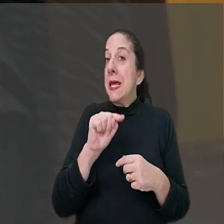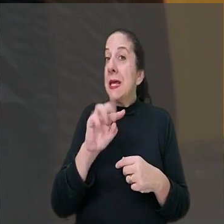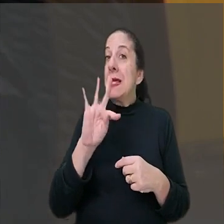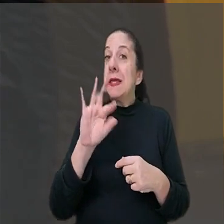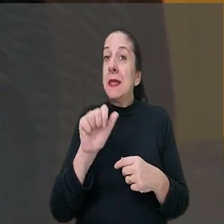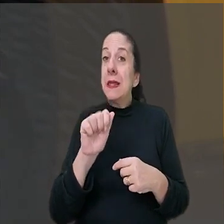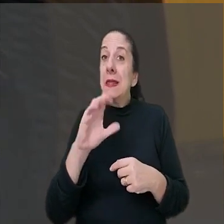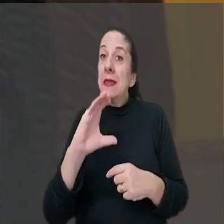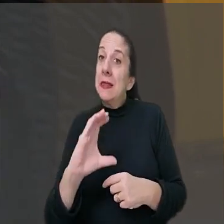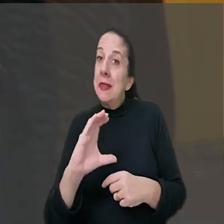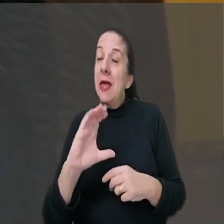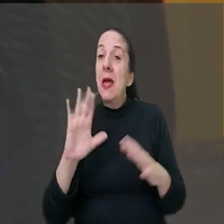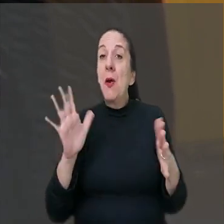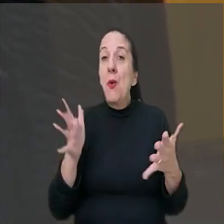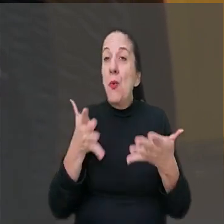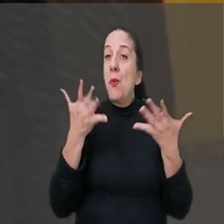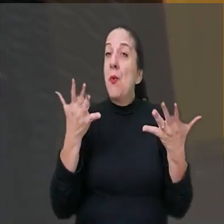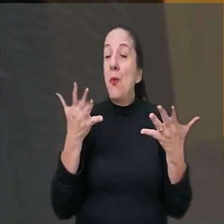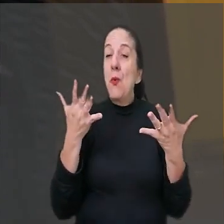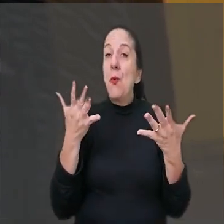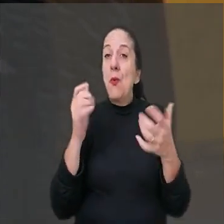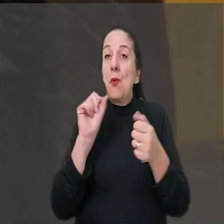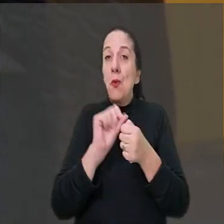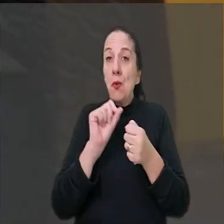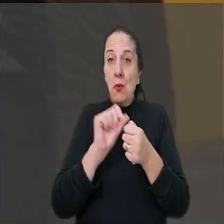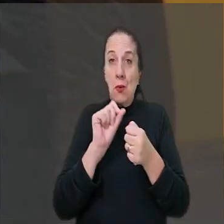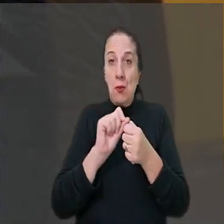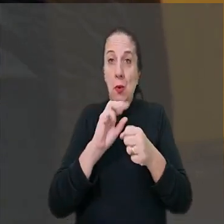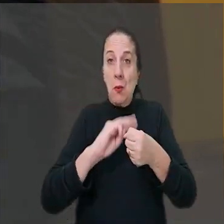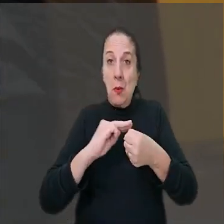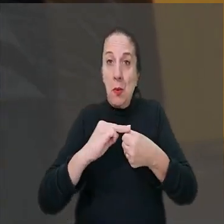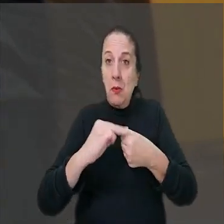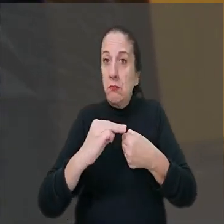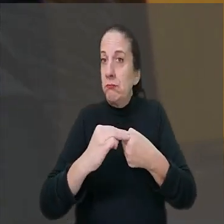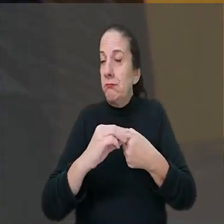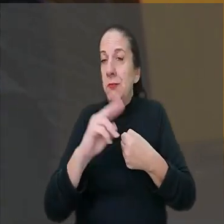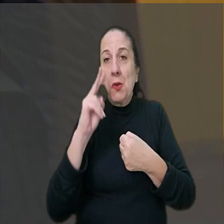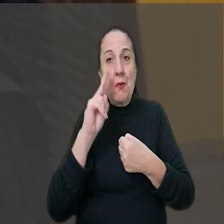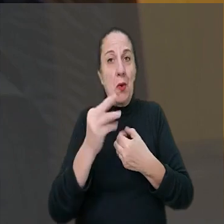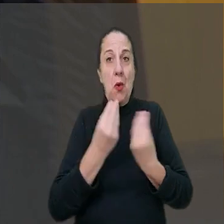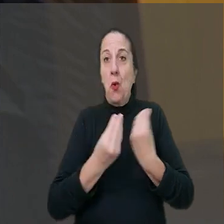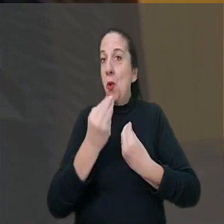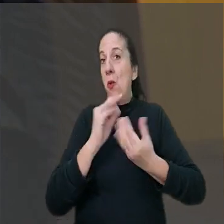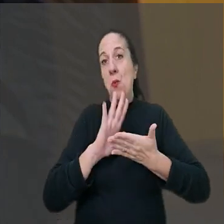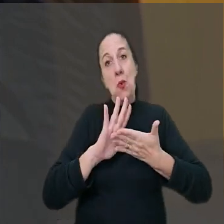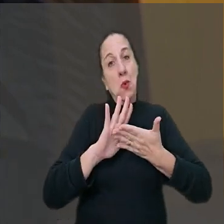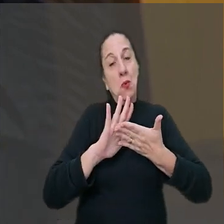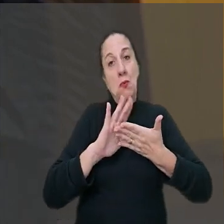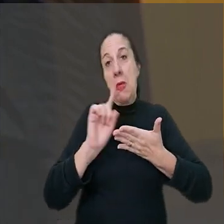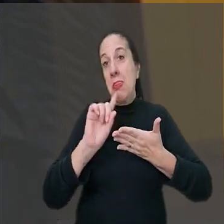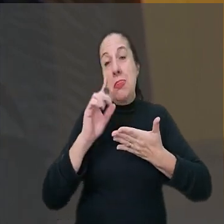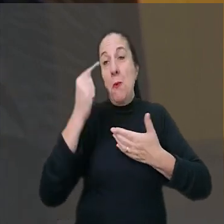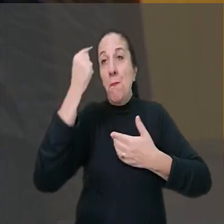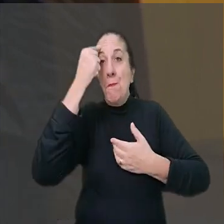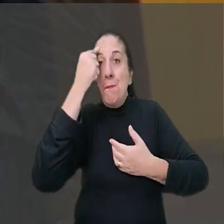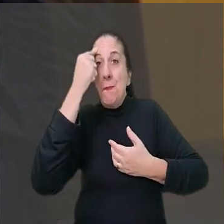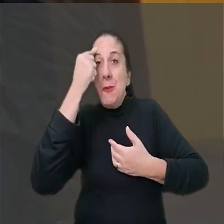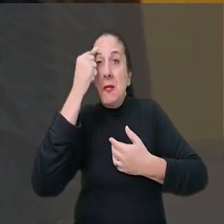e como esse é um TAC que foi celebrado, ponte própria, pelo município, eu não vejo como a gente